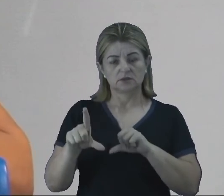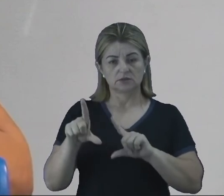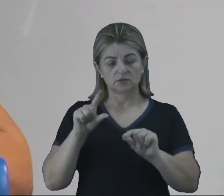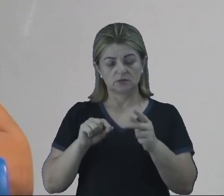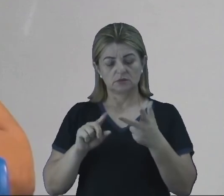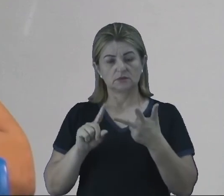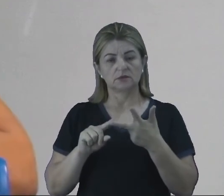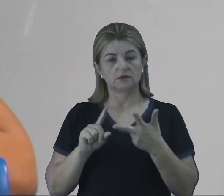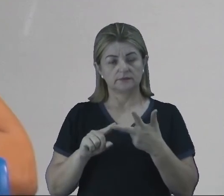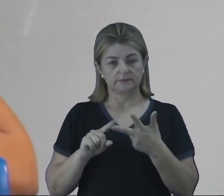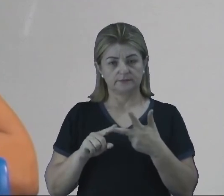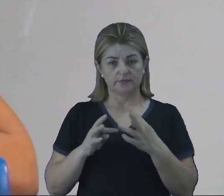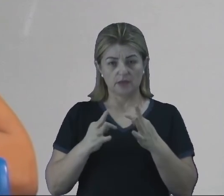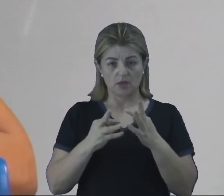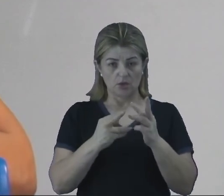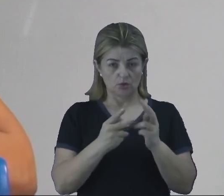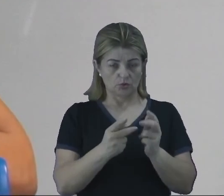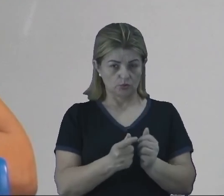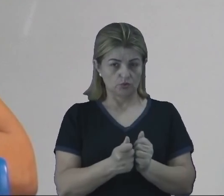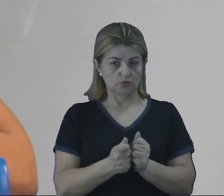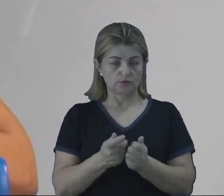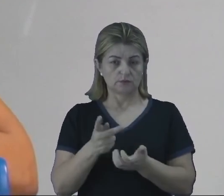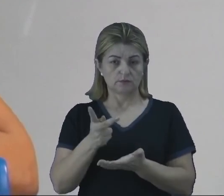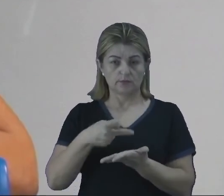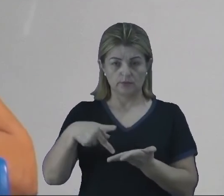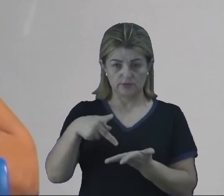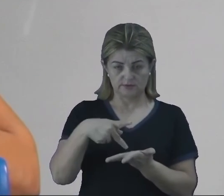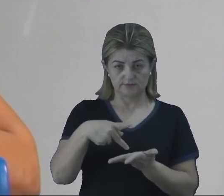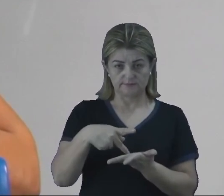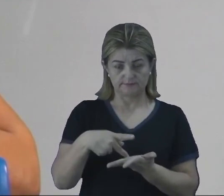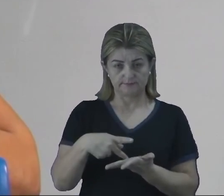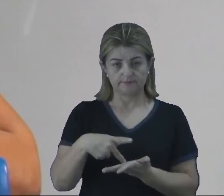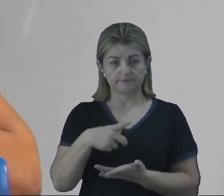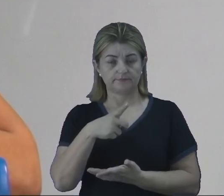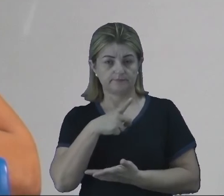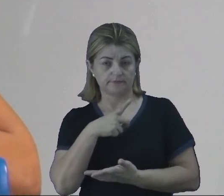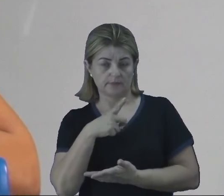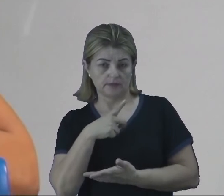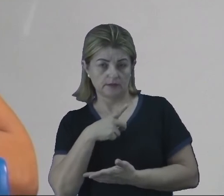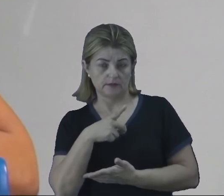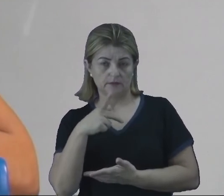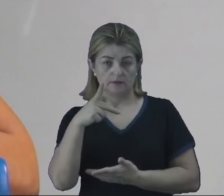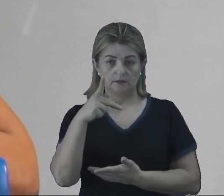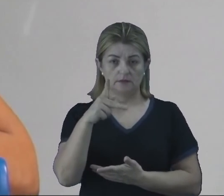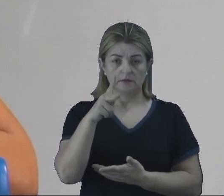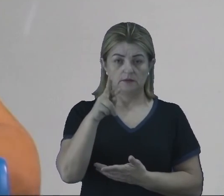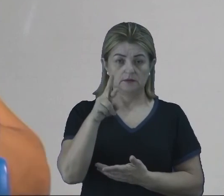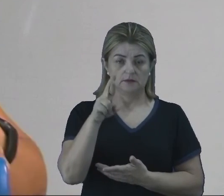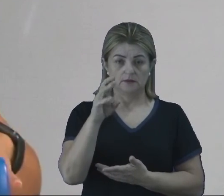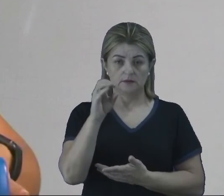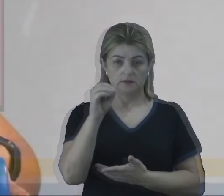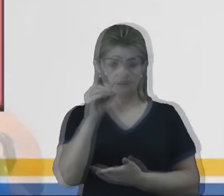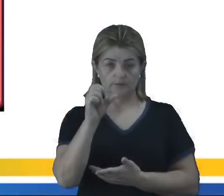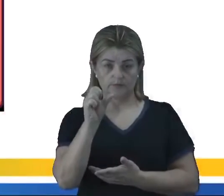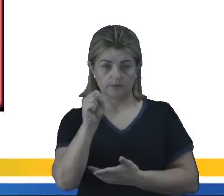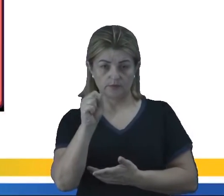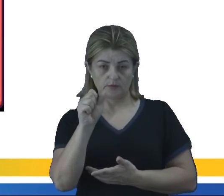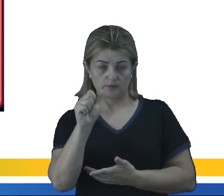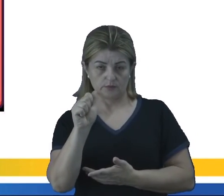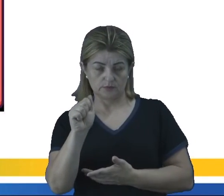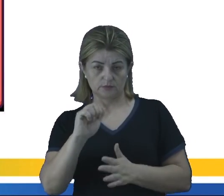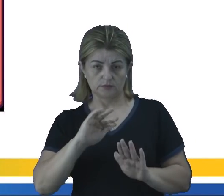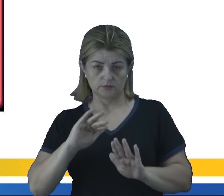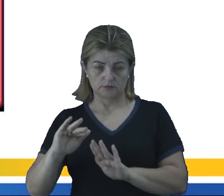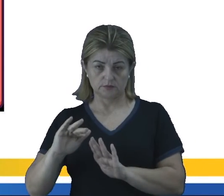da natureza, né? Como ele traz, como ele chama, evoca esses elementos da natureza. Uma